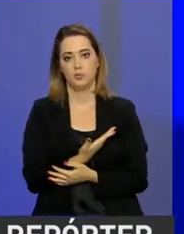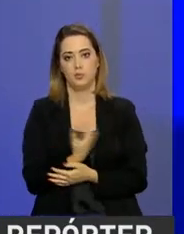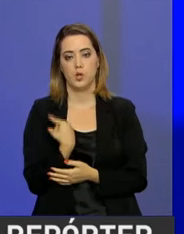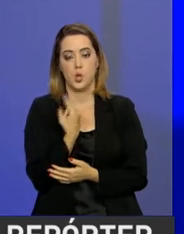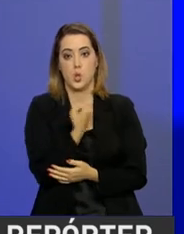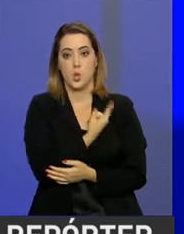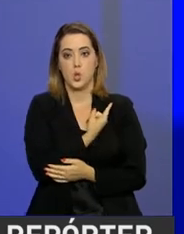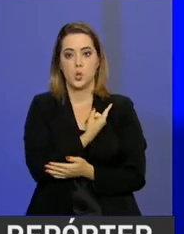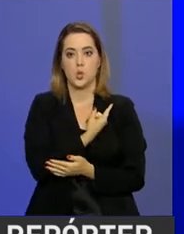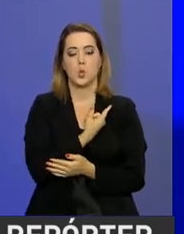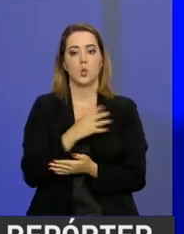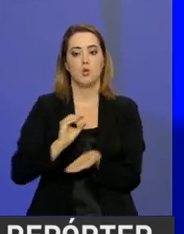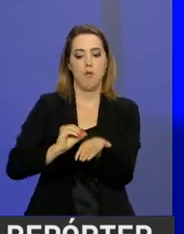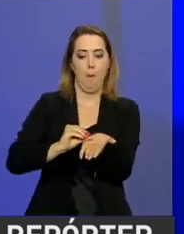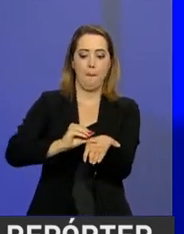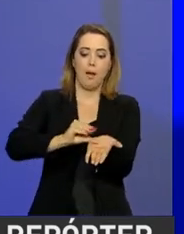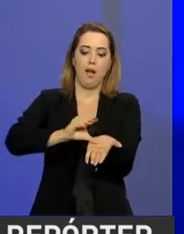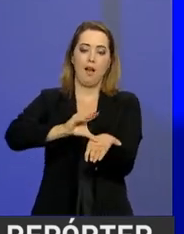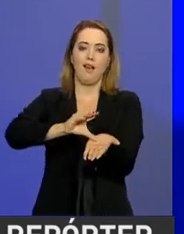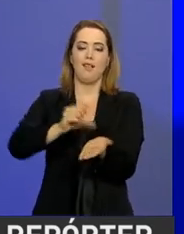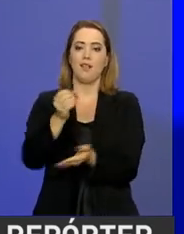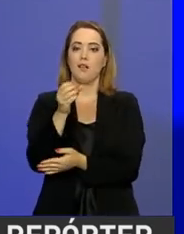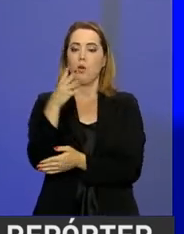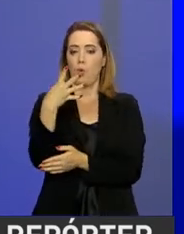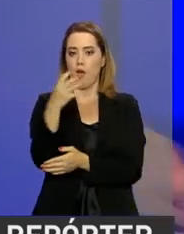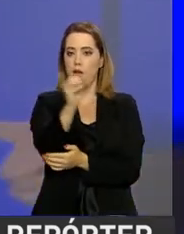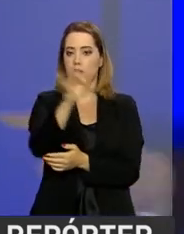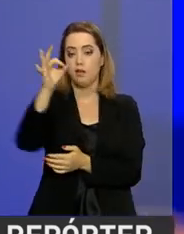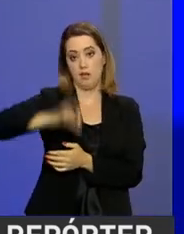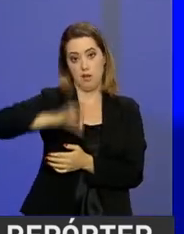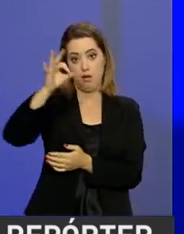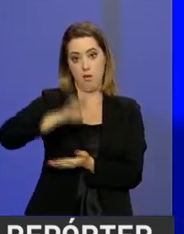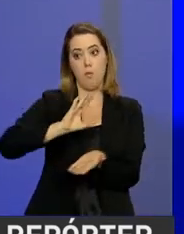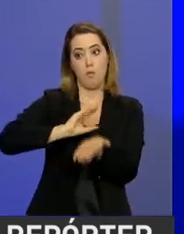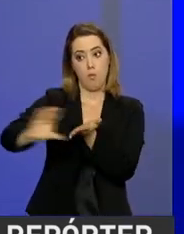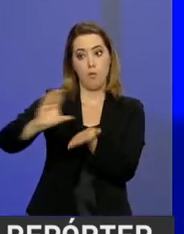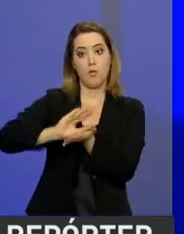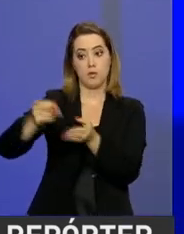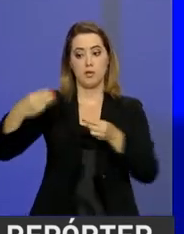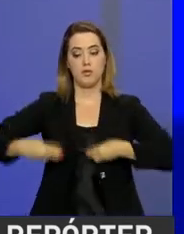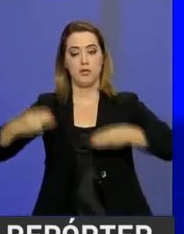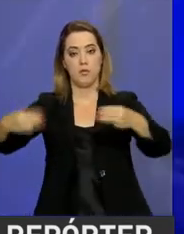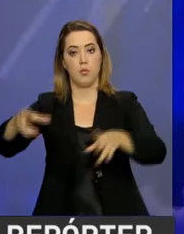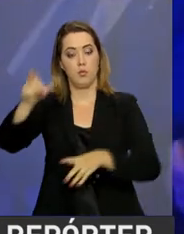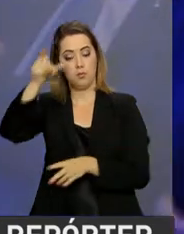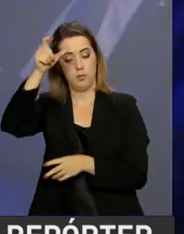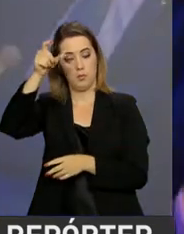de 40% o orçamento destinado ao Ministério da Cultura em 2017.